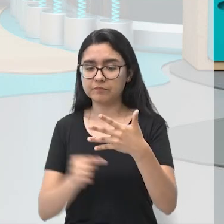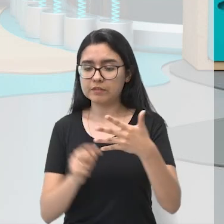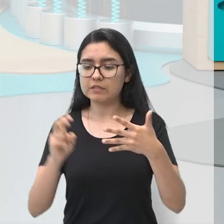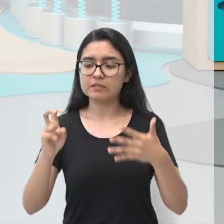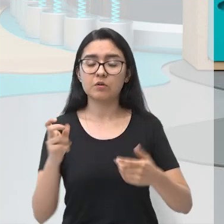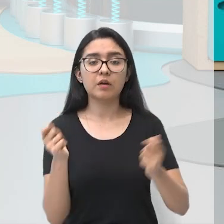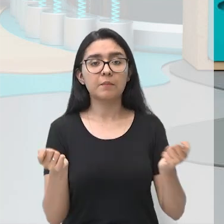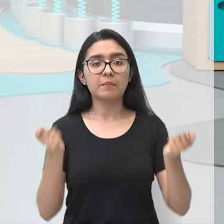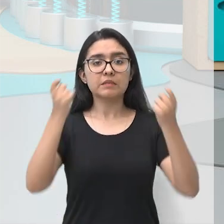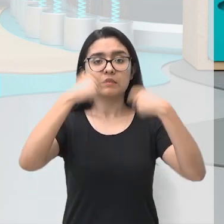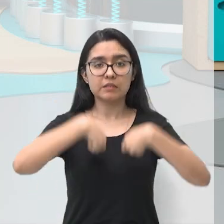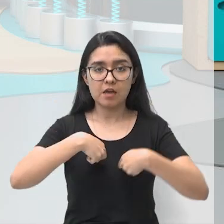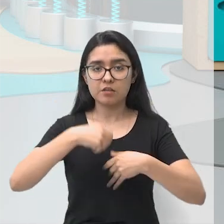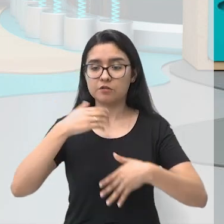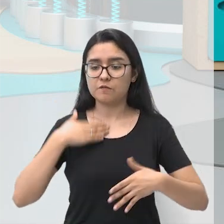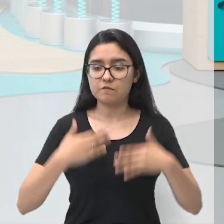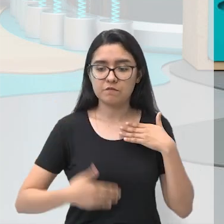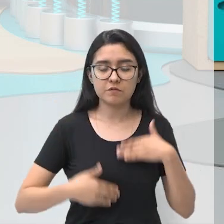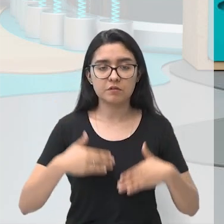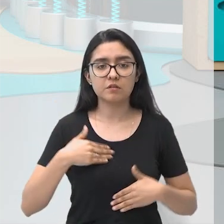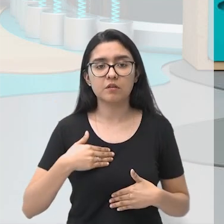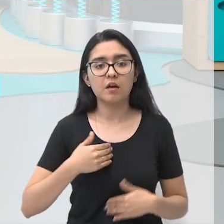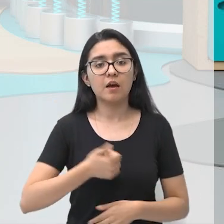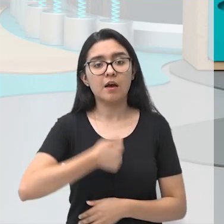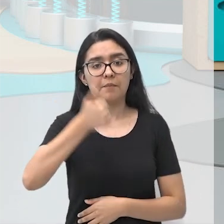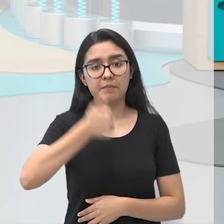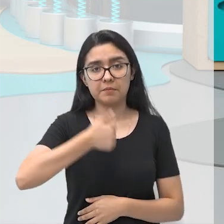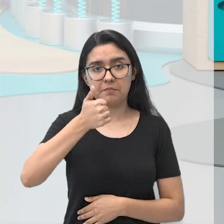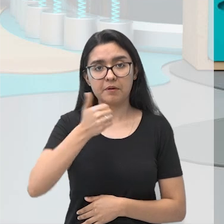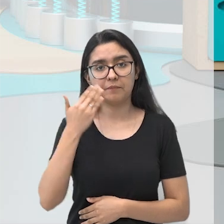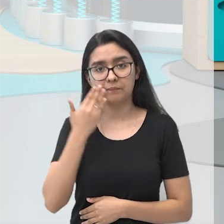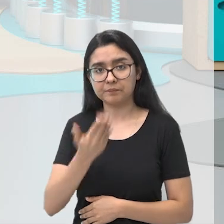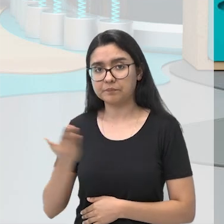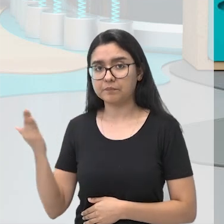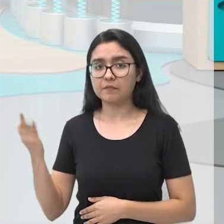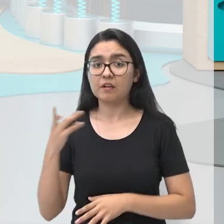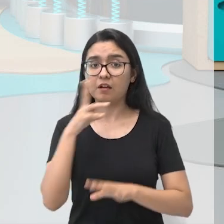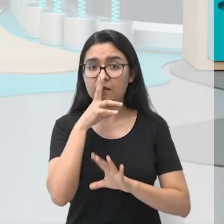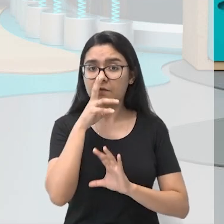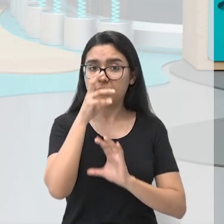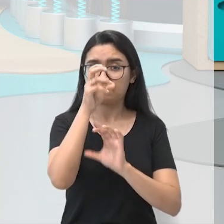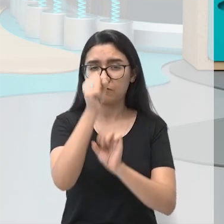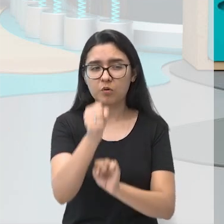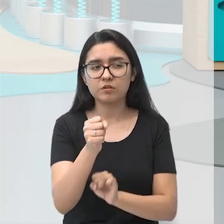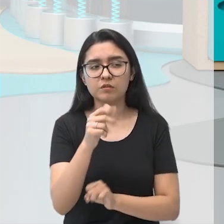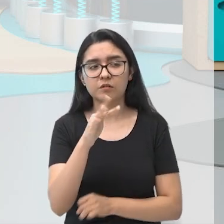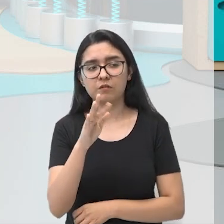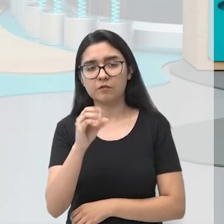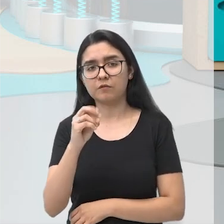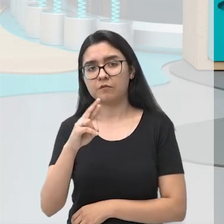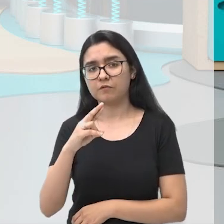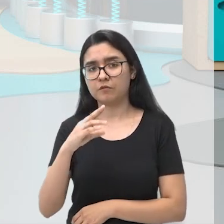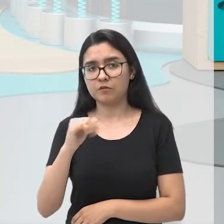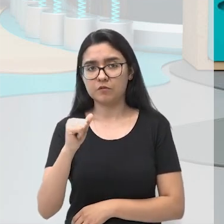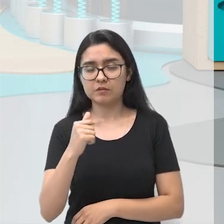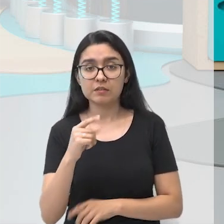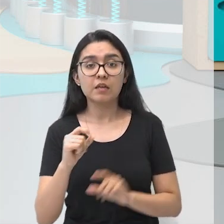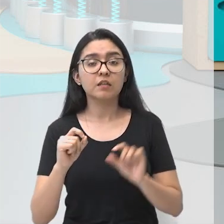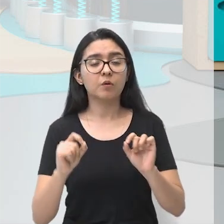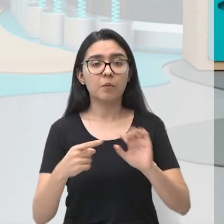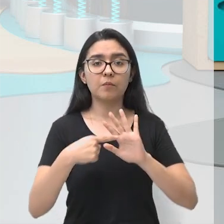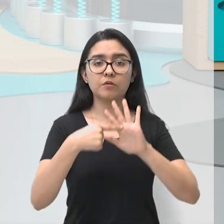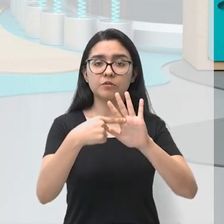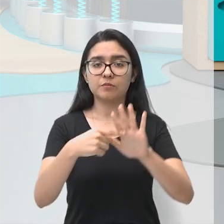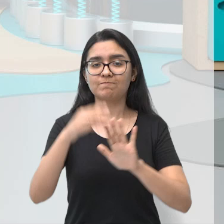modo específico e a primeira delas foi essa que aparece para a gente, foi a força, né? Trouxe para vocês o conceito de